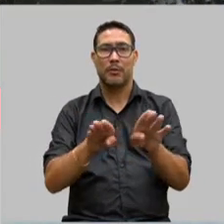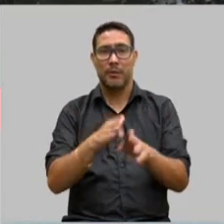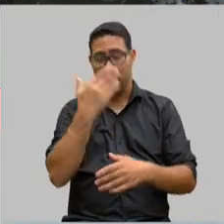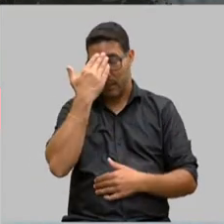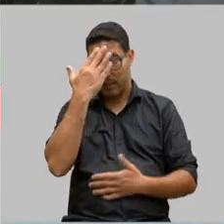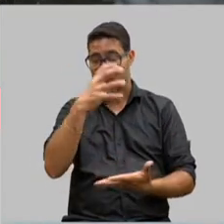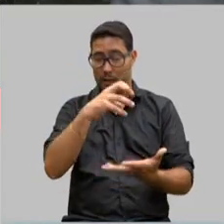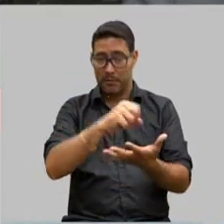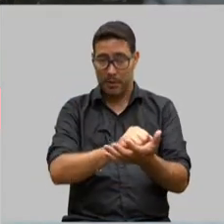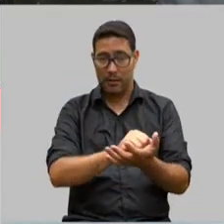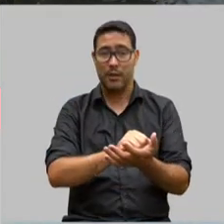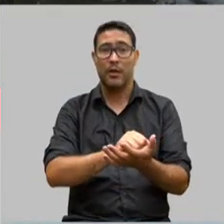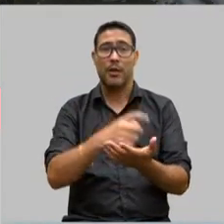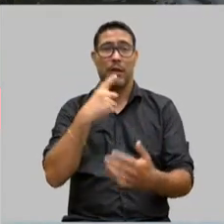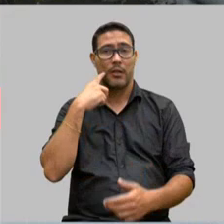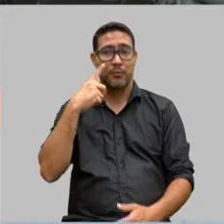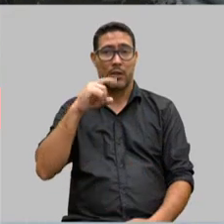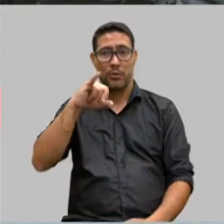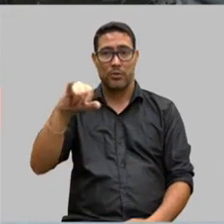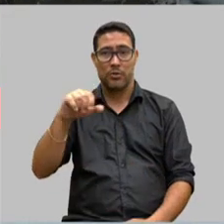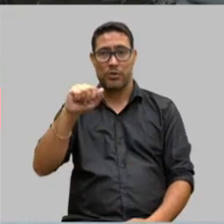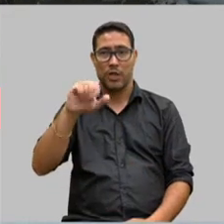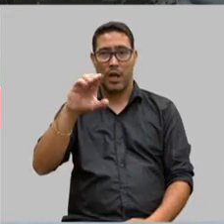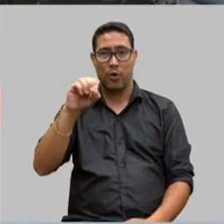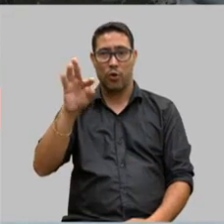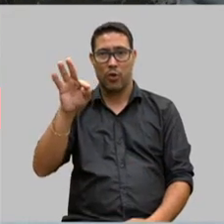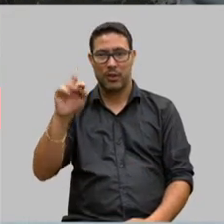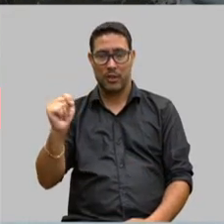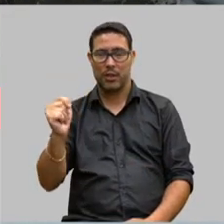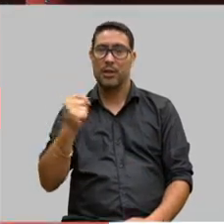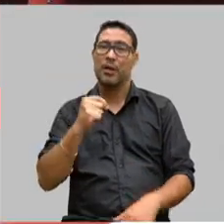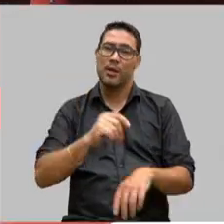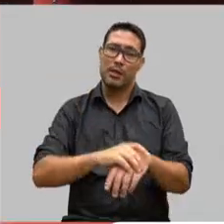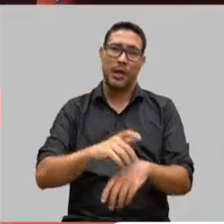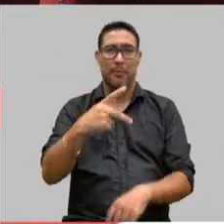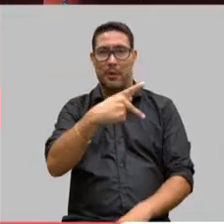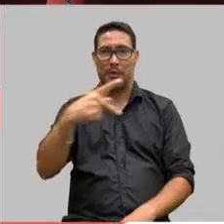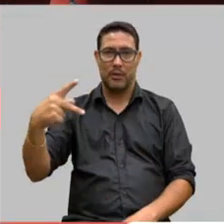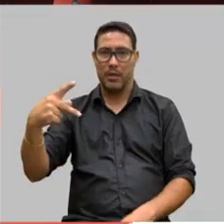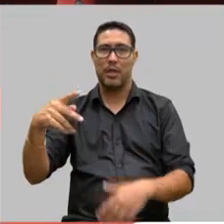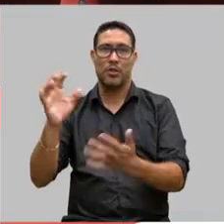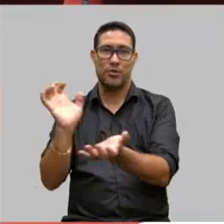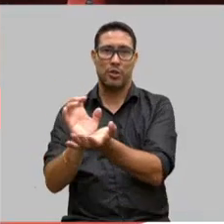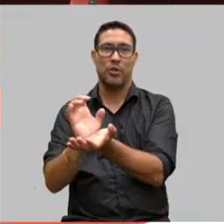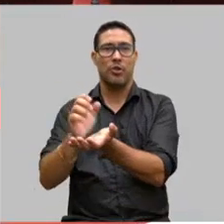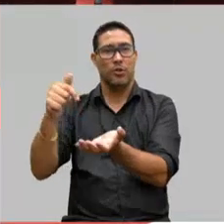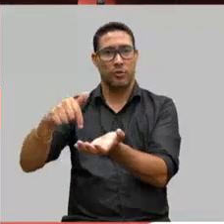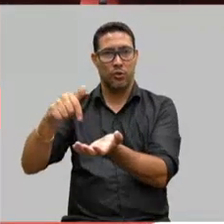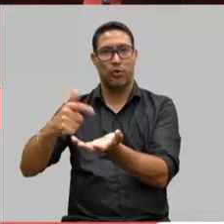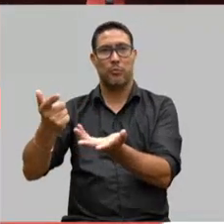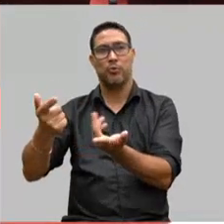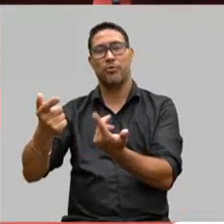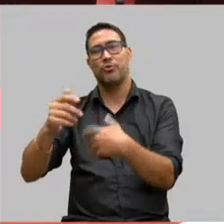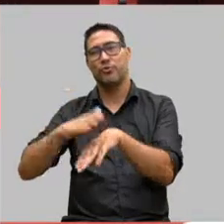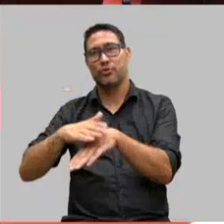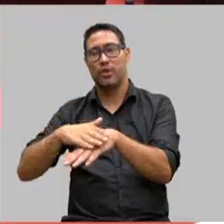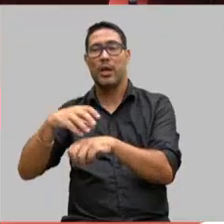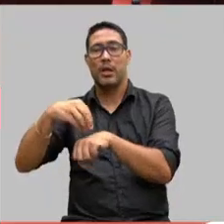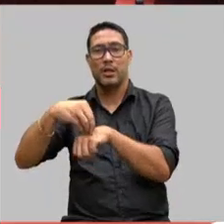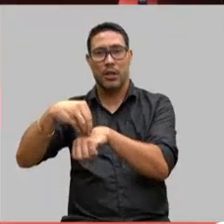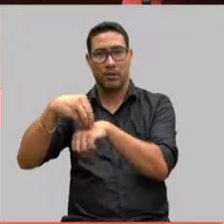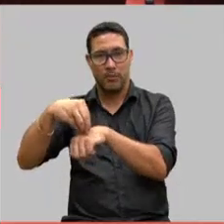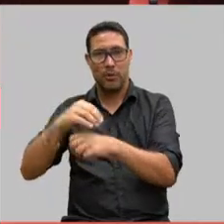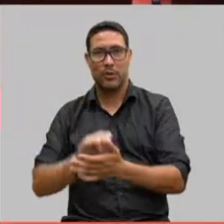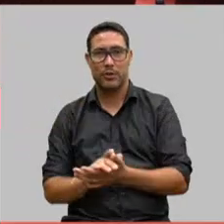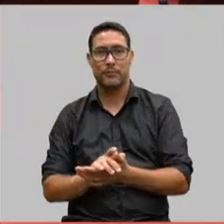do deputado Tiago Cota, que é presidente da nossa Comissão de Transporte aqui da Casa, deputado Ulisses Gomes, líder de um